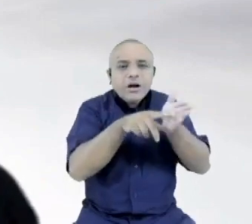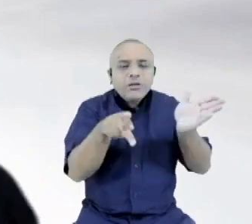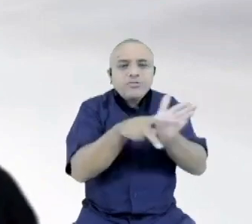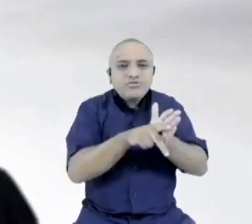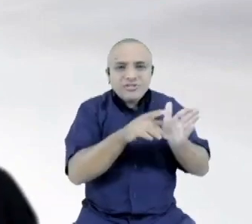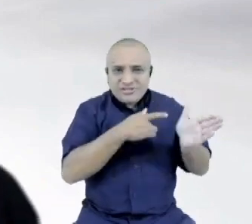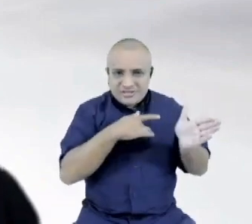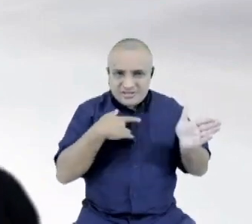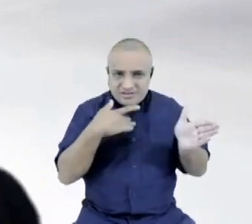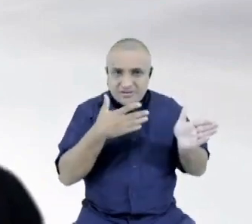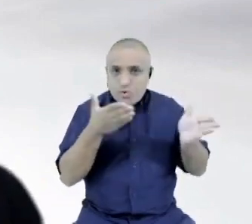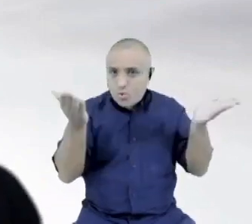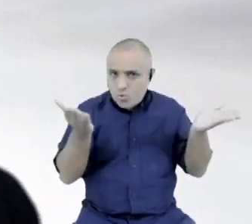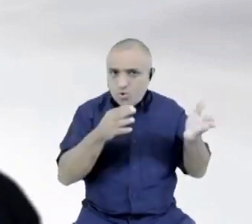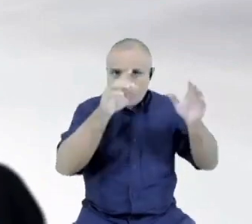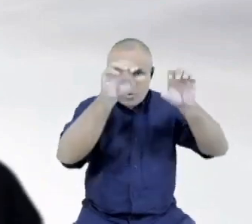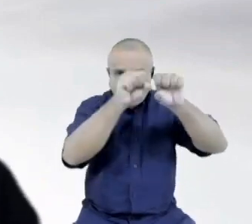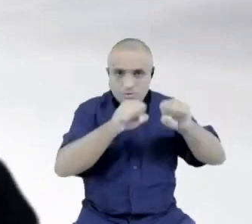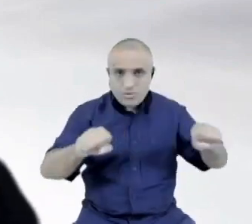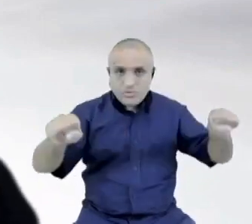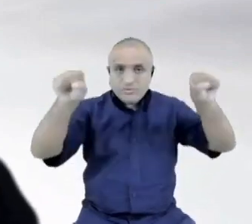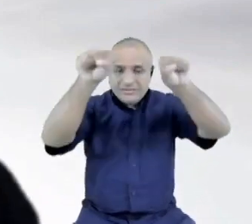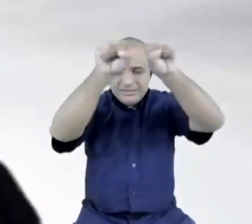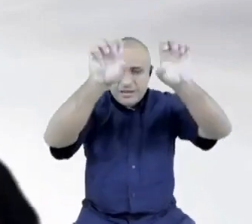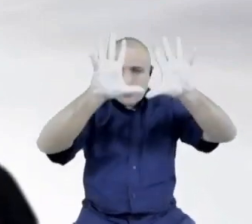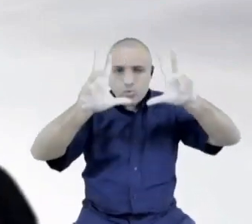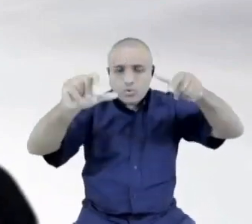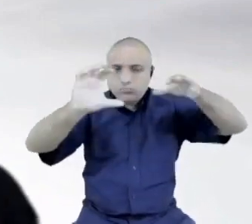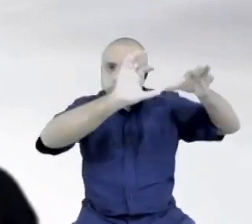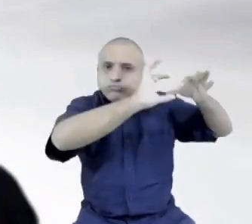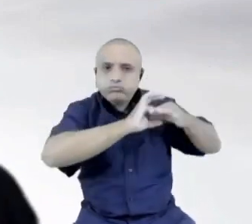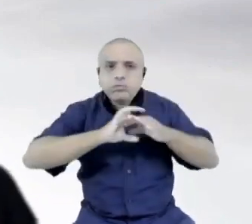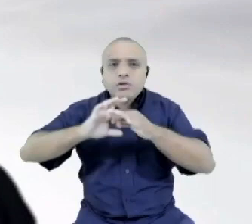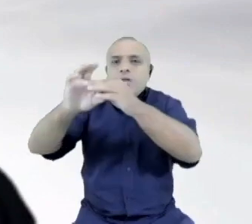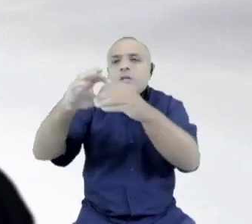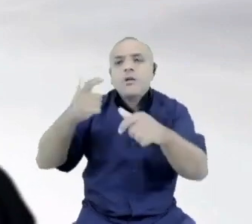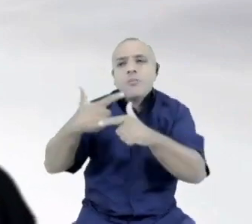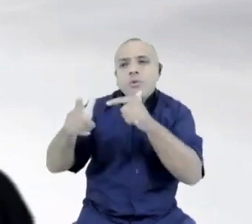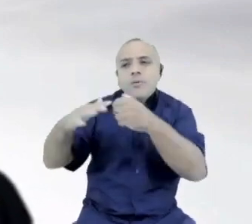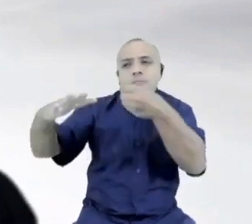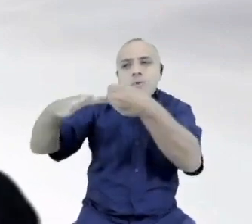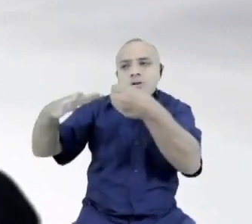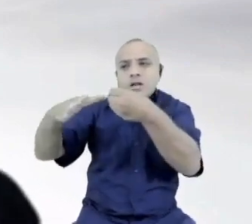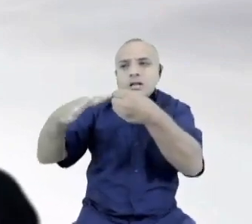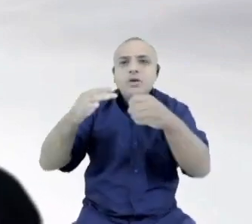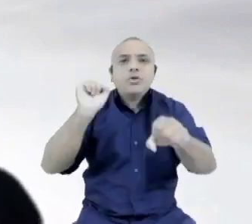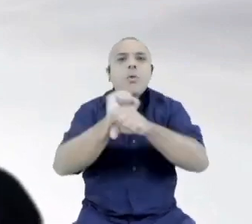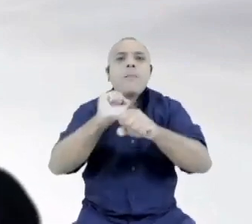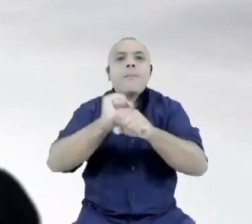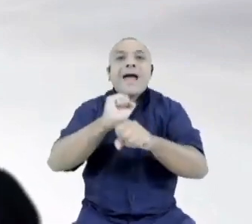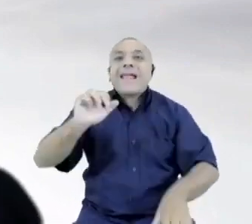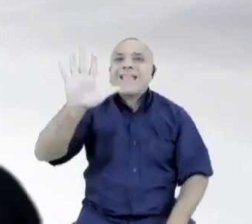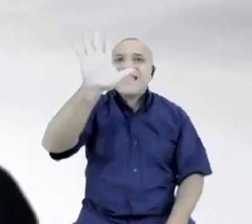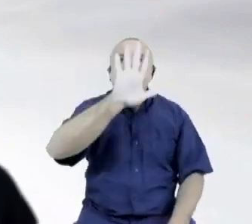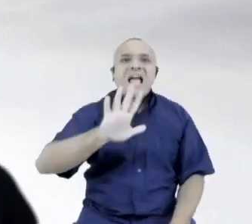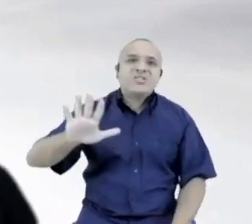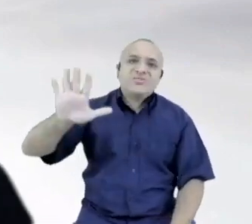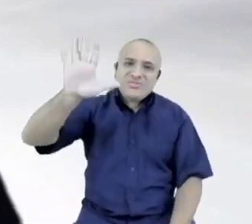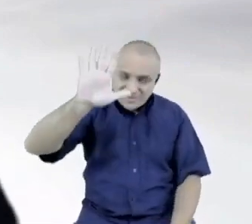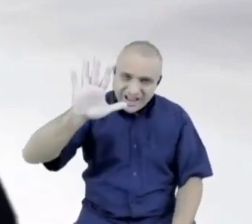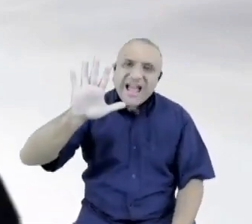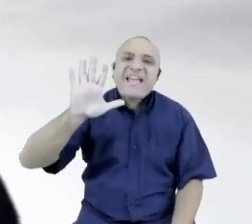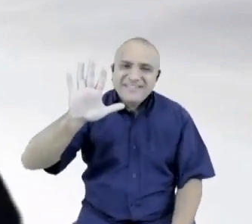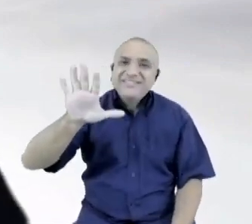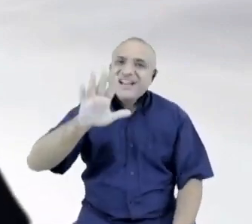naquele sistema. Hoje, com o sistema integrado, quando eu tenho um problema de banco de dados, uma queda do sistema, eu tenho uma parada nacional. Isso daí é